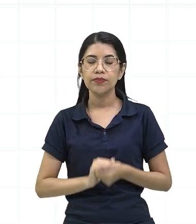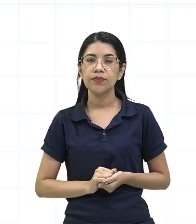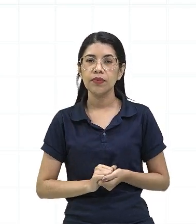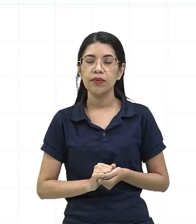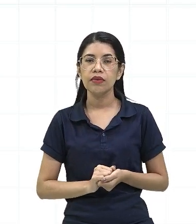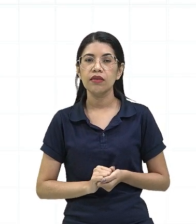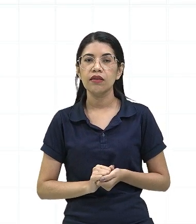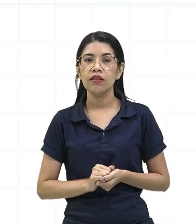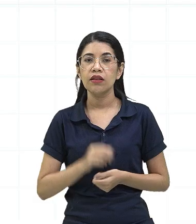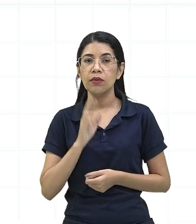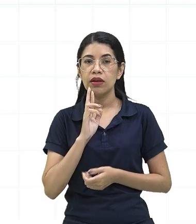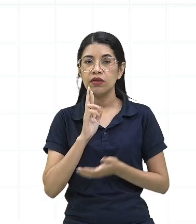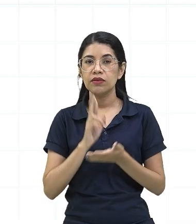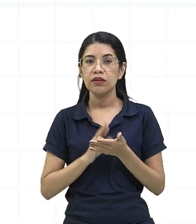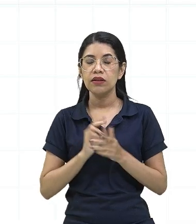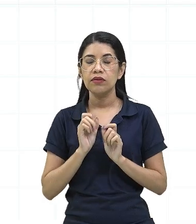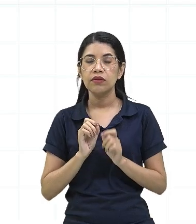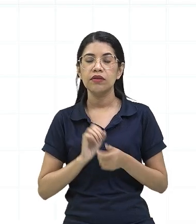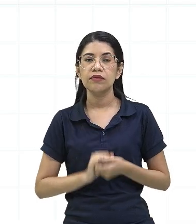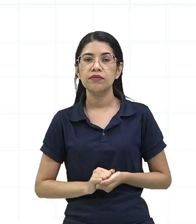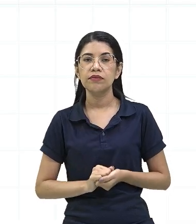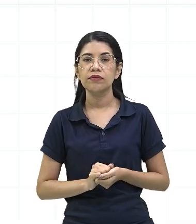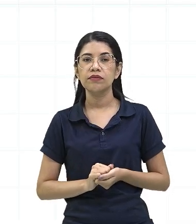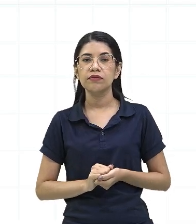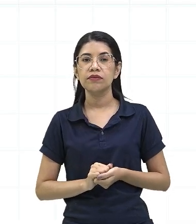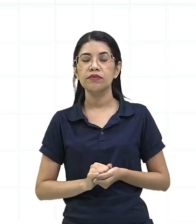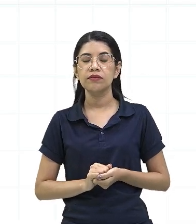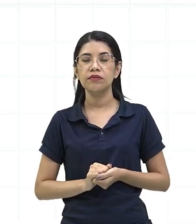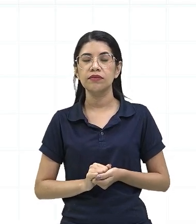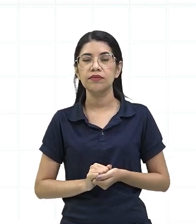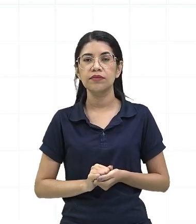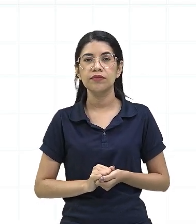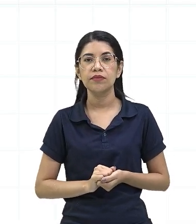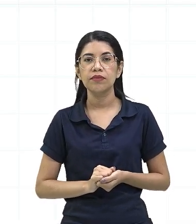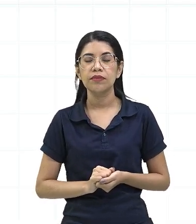temos aí os resultados. Eles obtiveram, né?